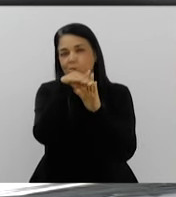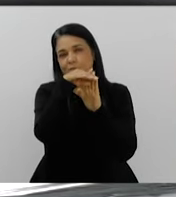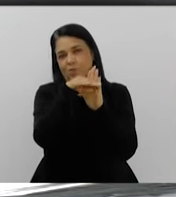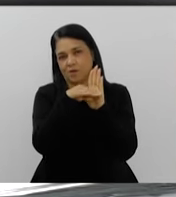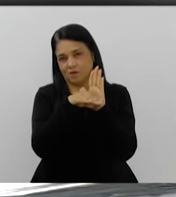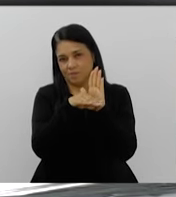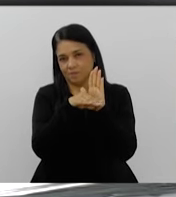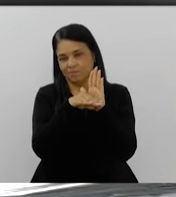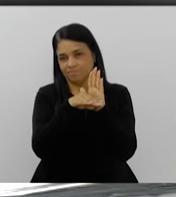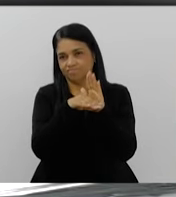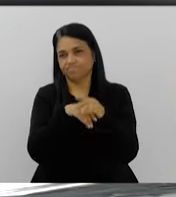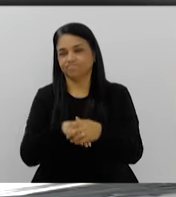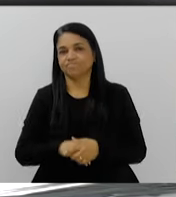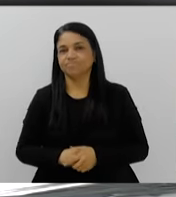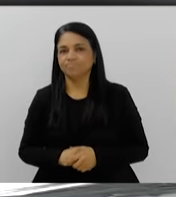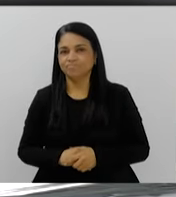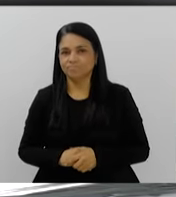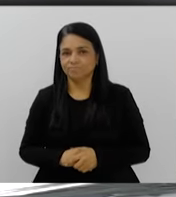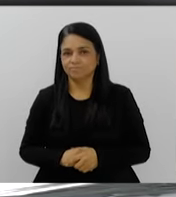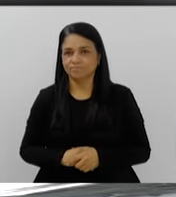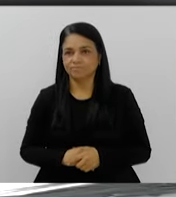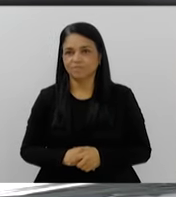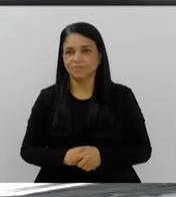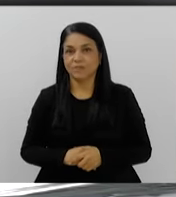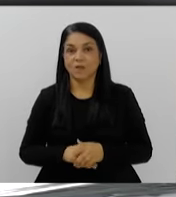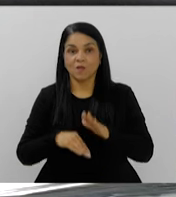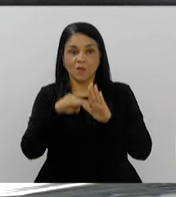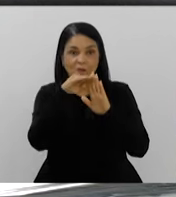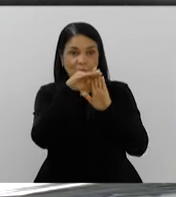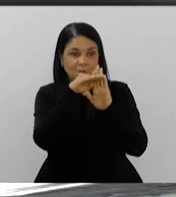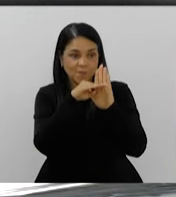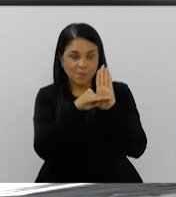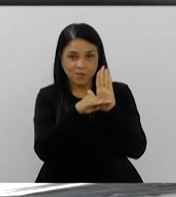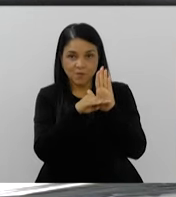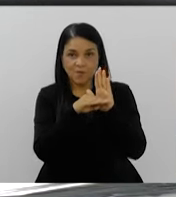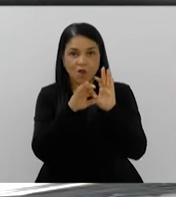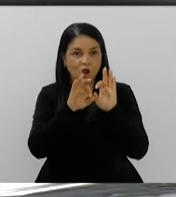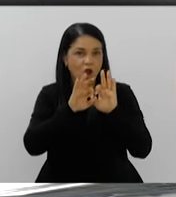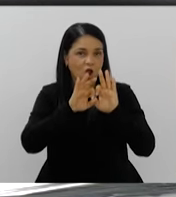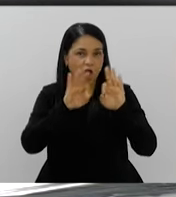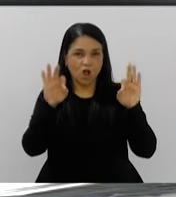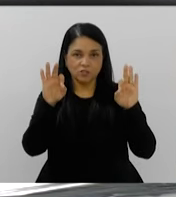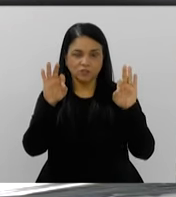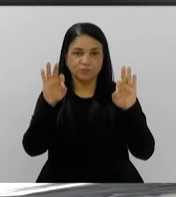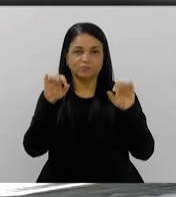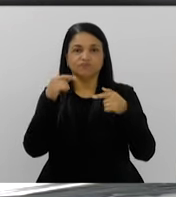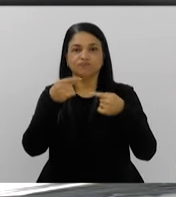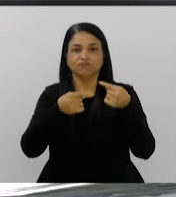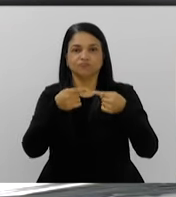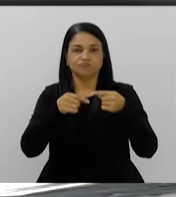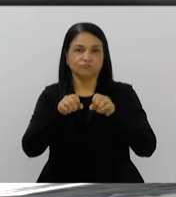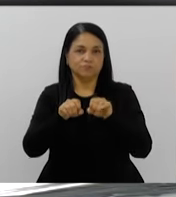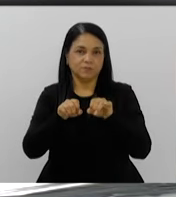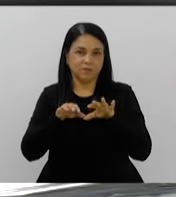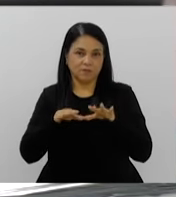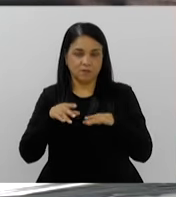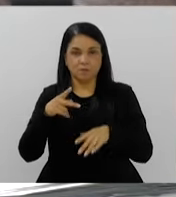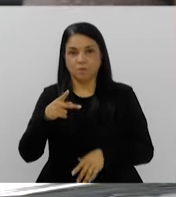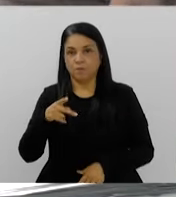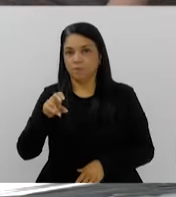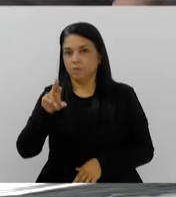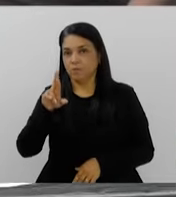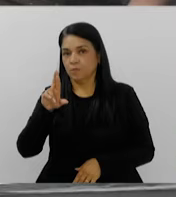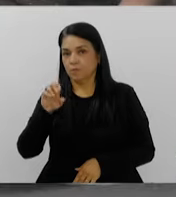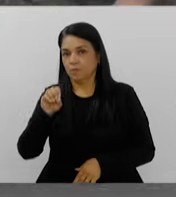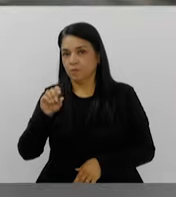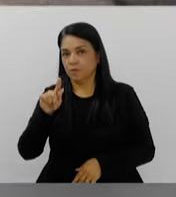E programa é ótimo para a gente discutir em plenário. Porque programa